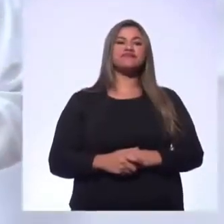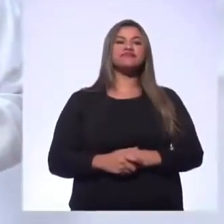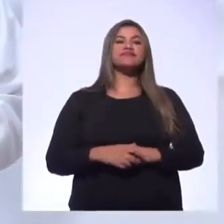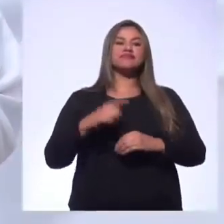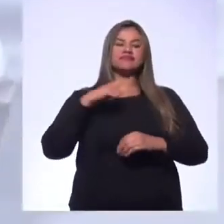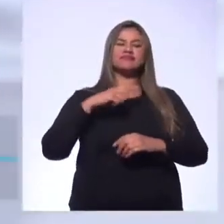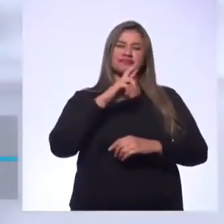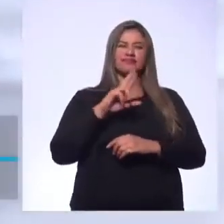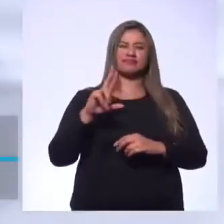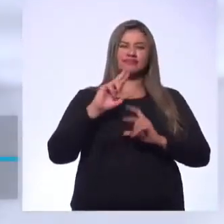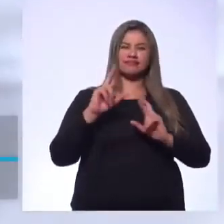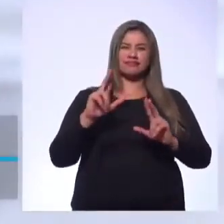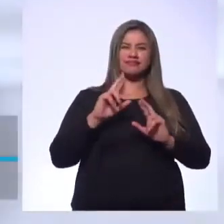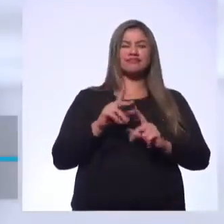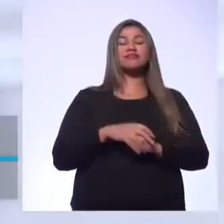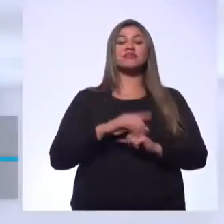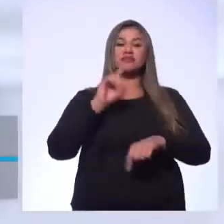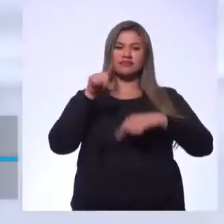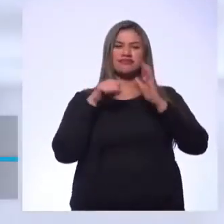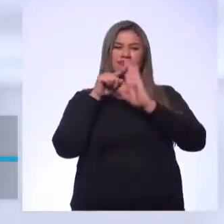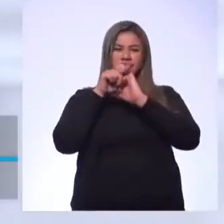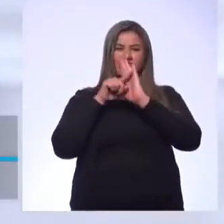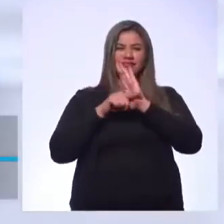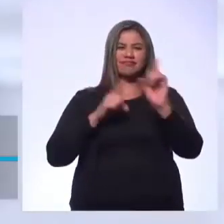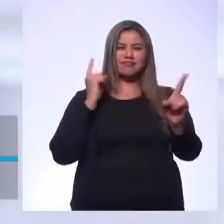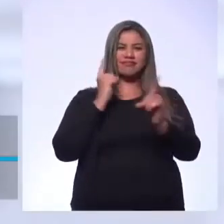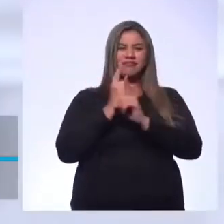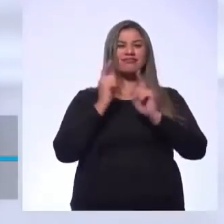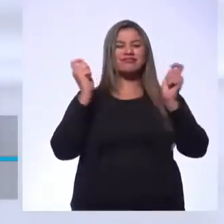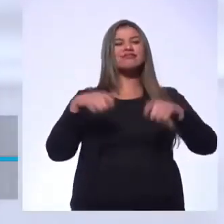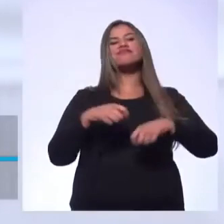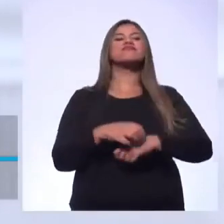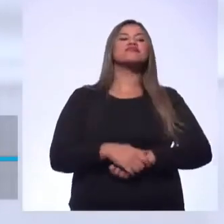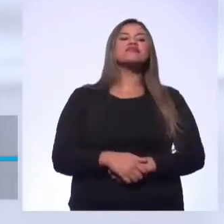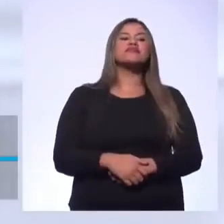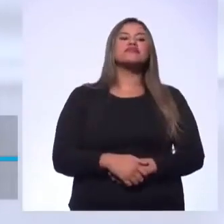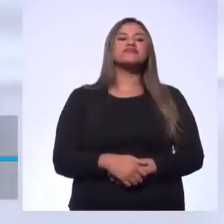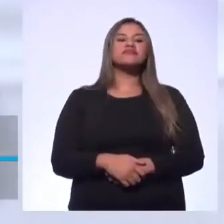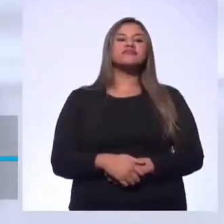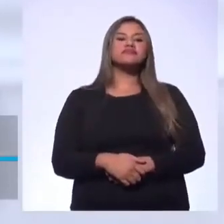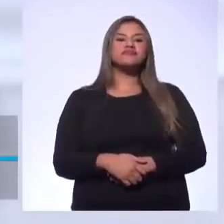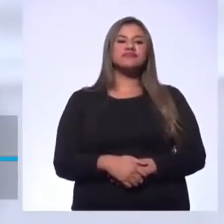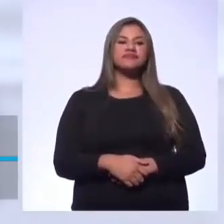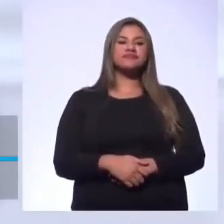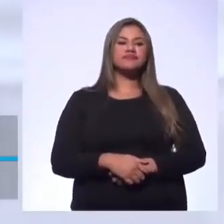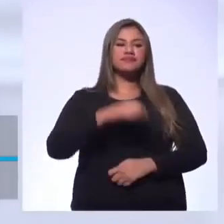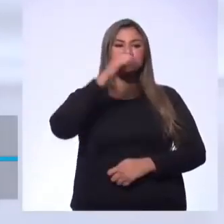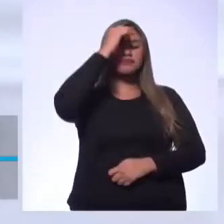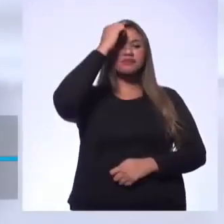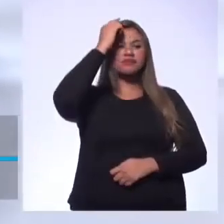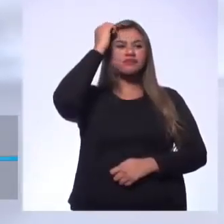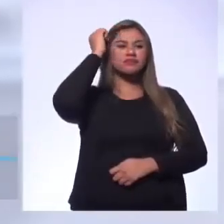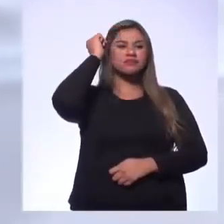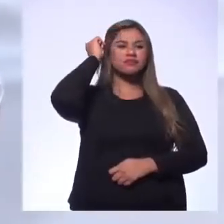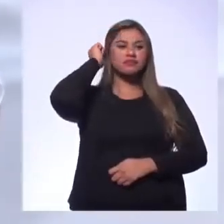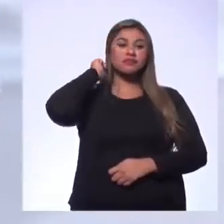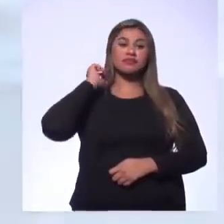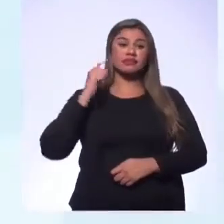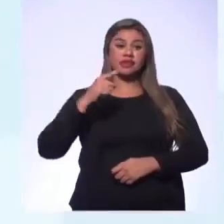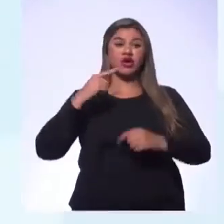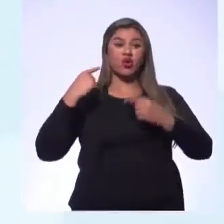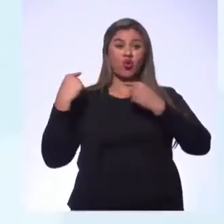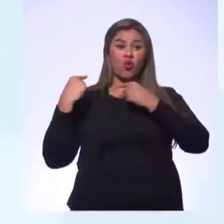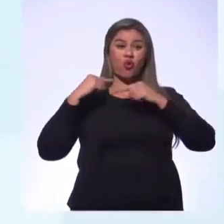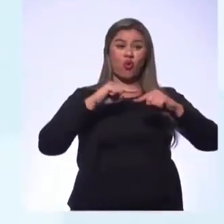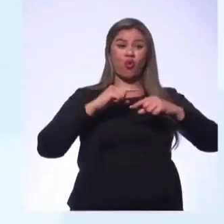né? Mas você pesquisando aí você encontra outro nome, tá bom? E ele vai atacar o seu sistema